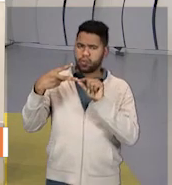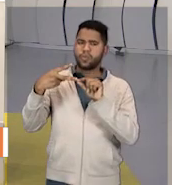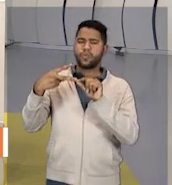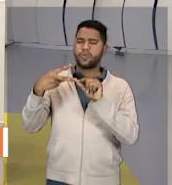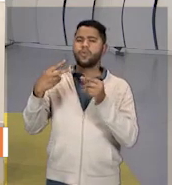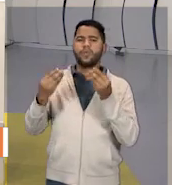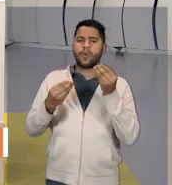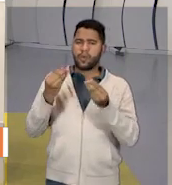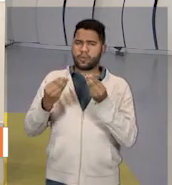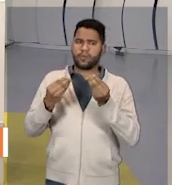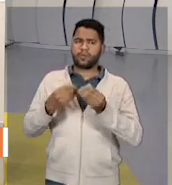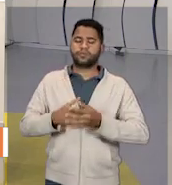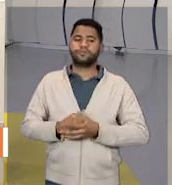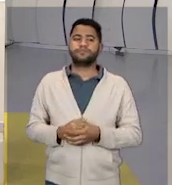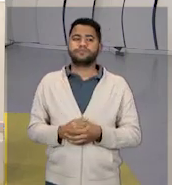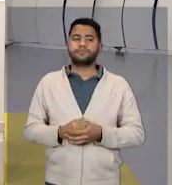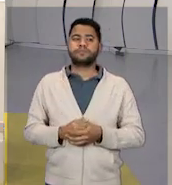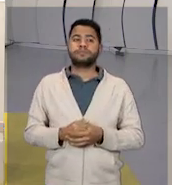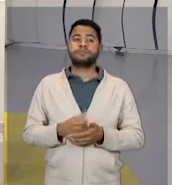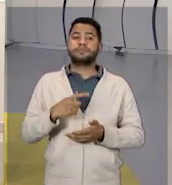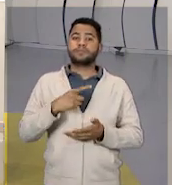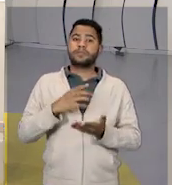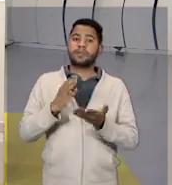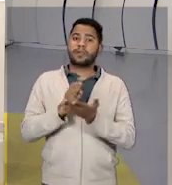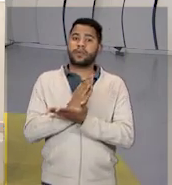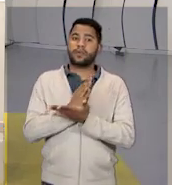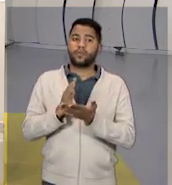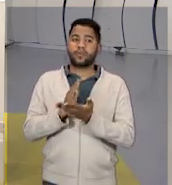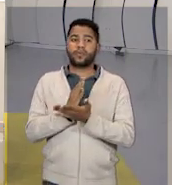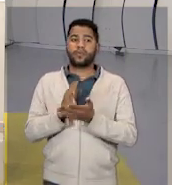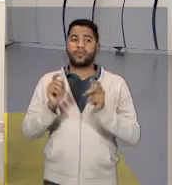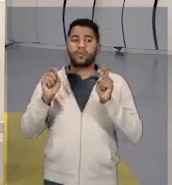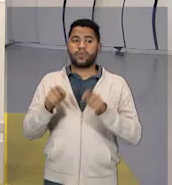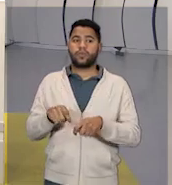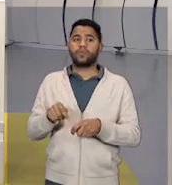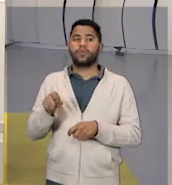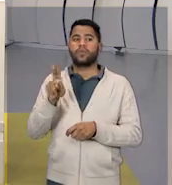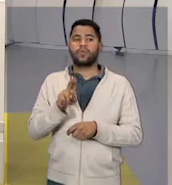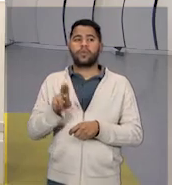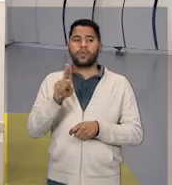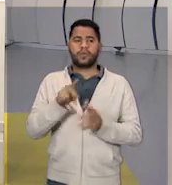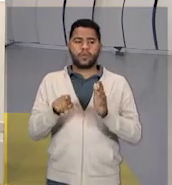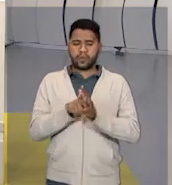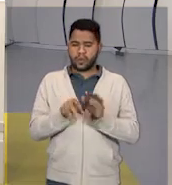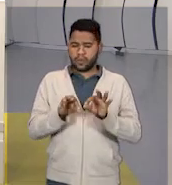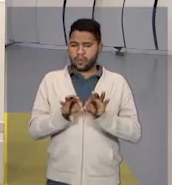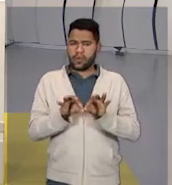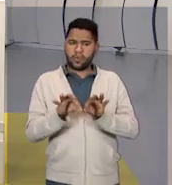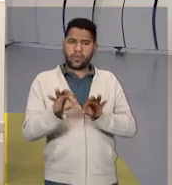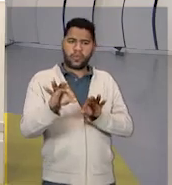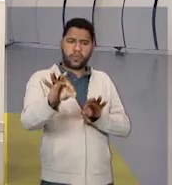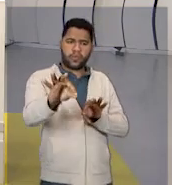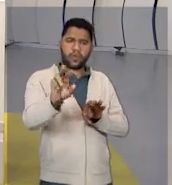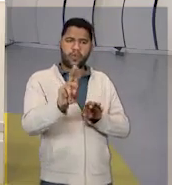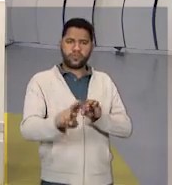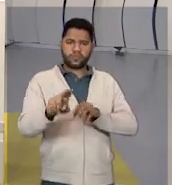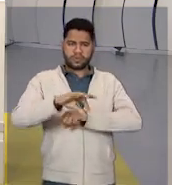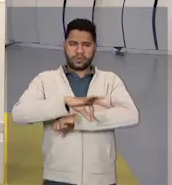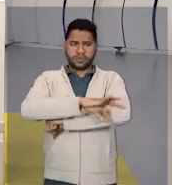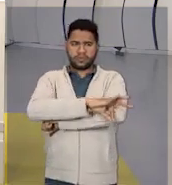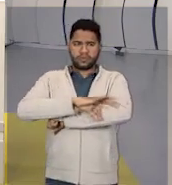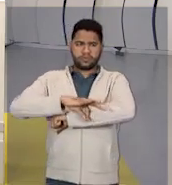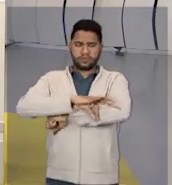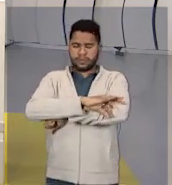comecei falando. E aí você tem alguns instrumentos, igual a gente mede distância usando régua, não é isso? A gente